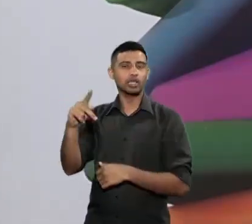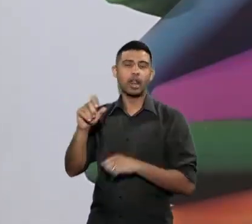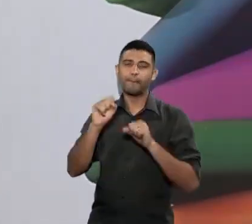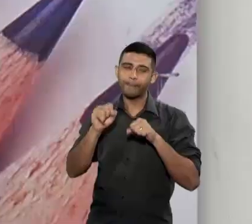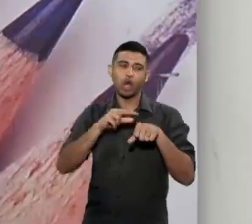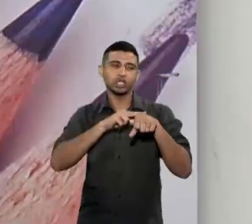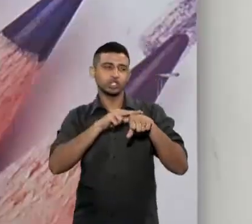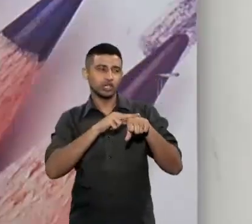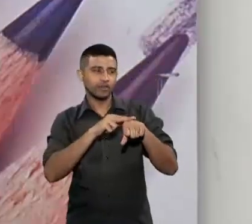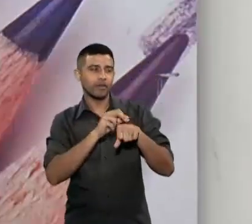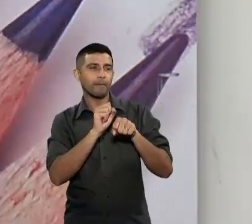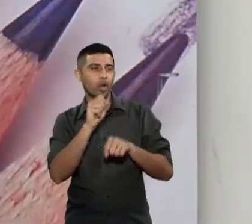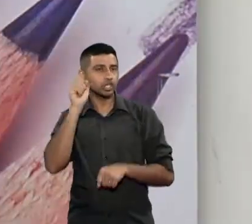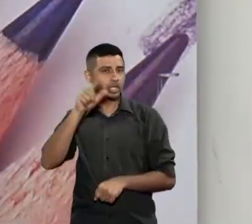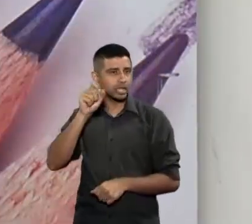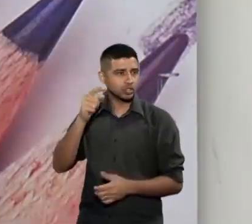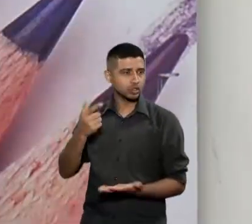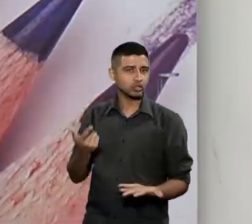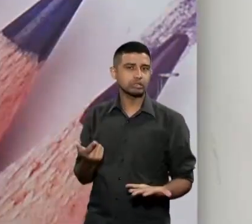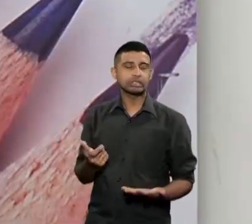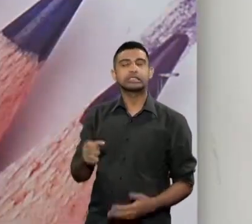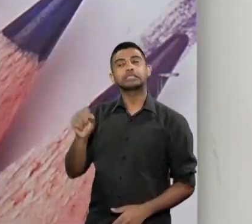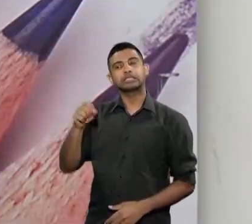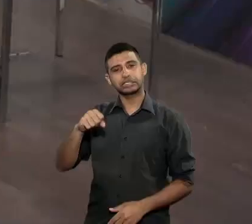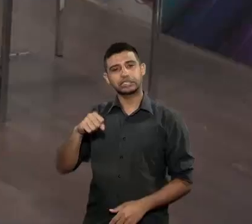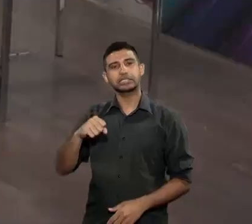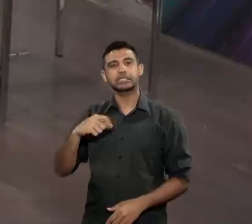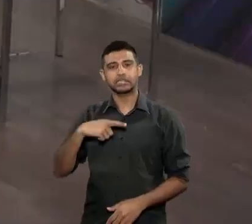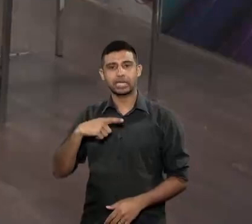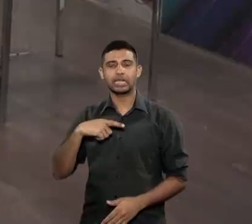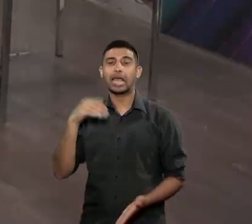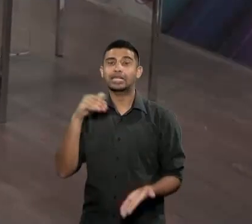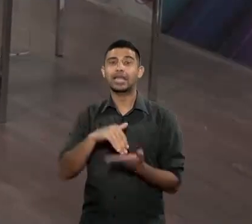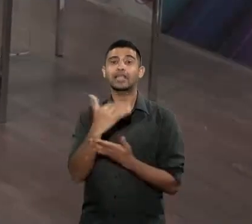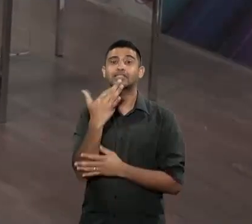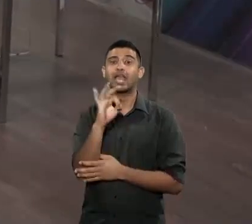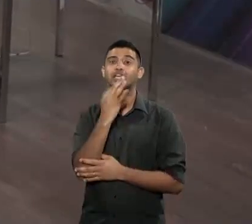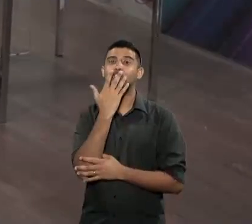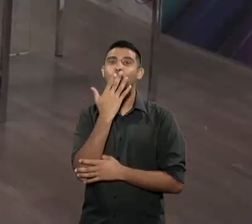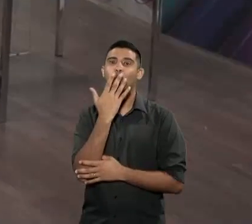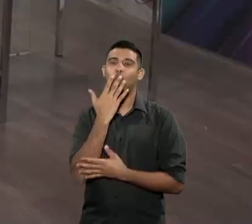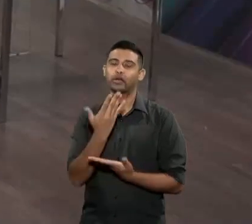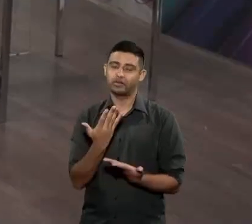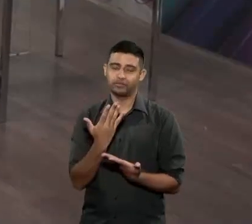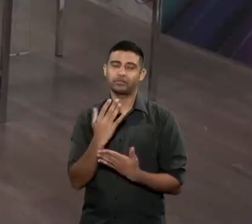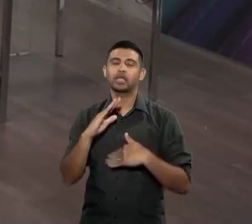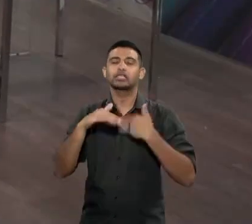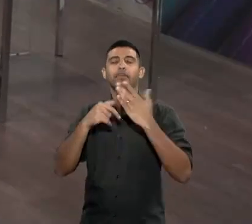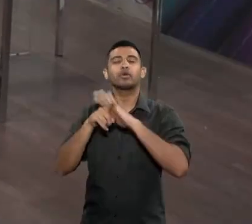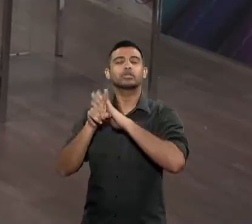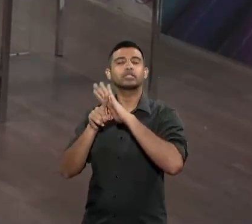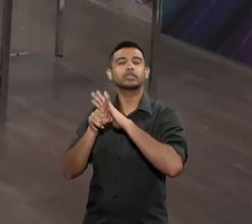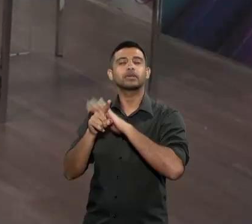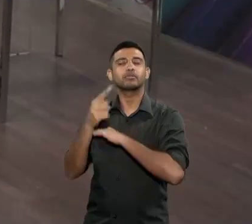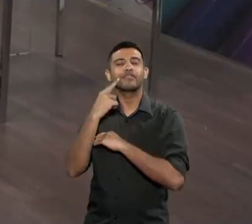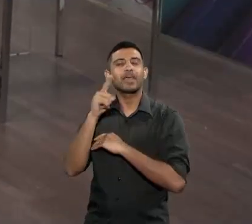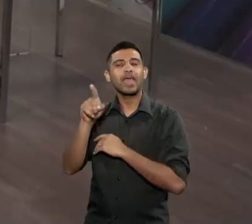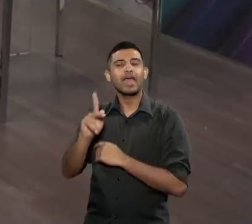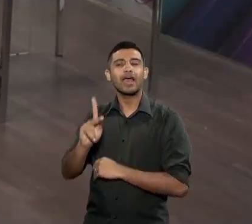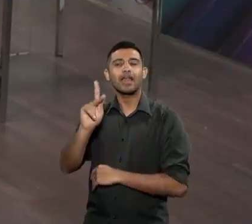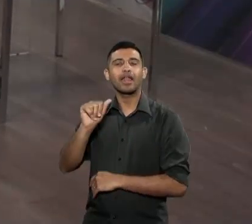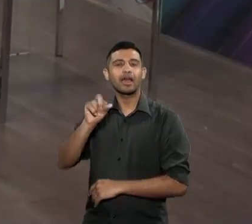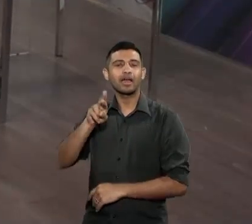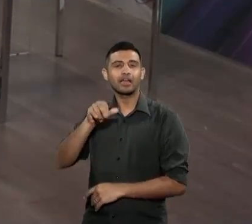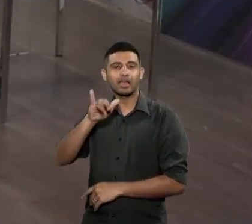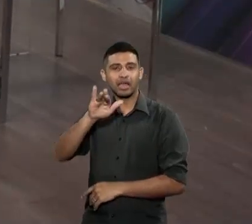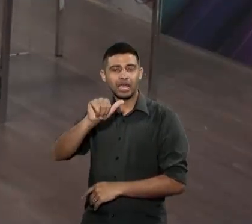Pode ser esverdeado, pode ser azulado. São 10 tonalidades, né? E aí a gente vai verificar qual para a Karina,